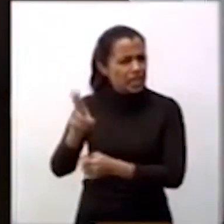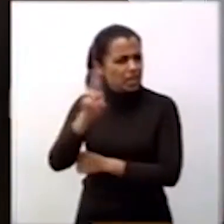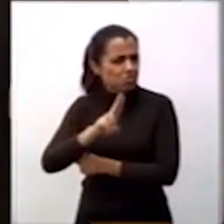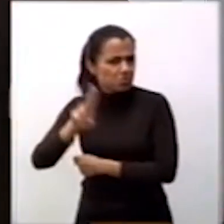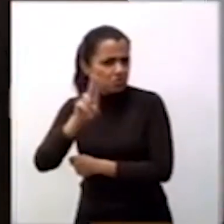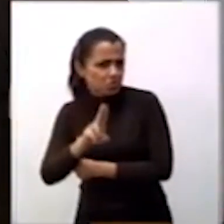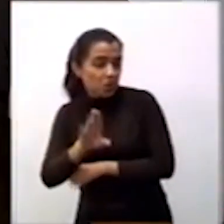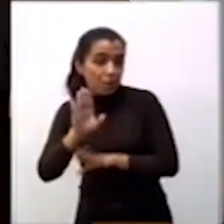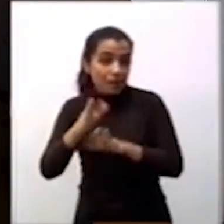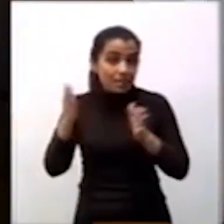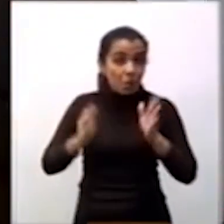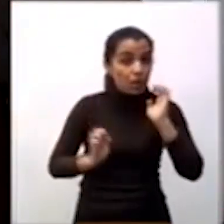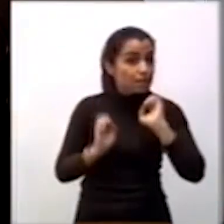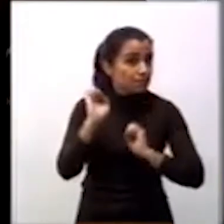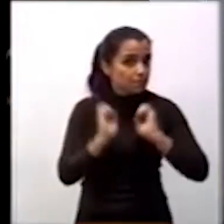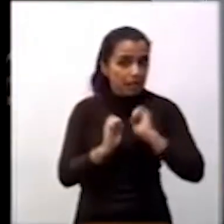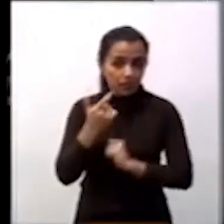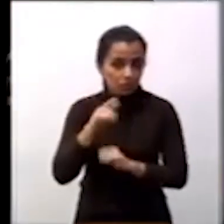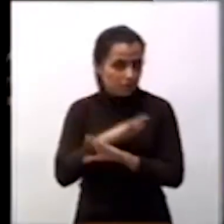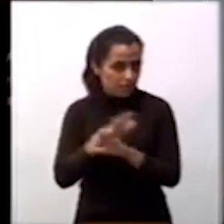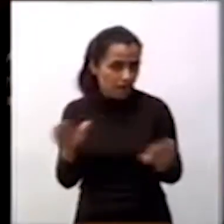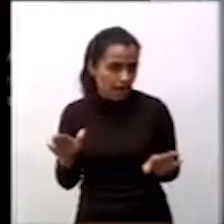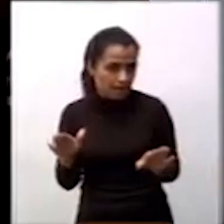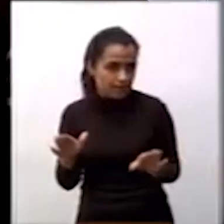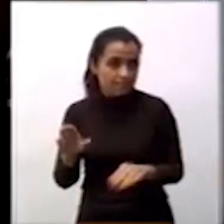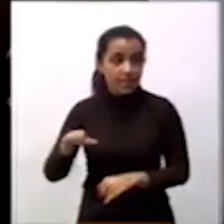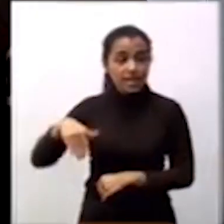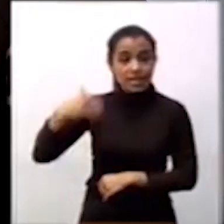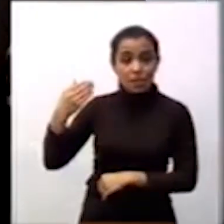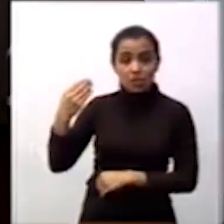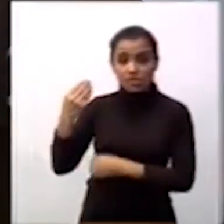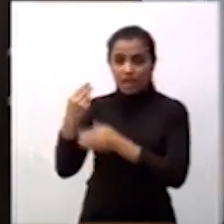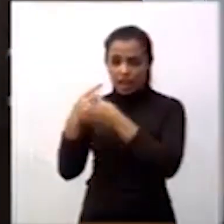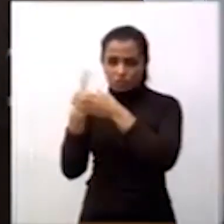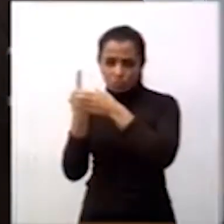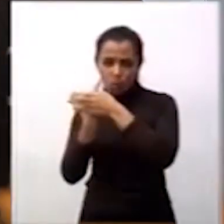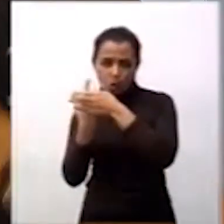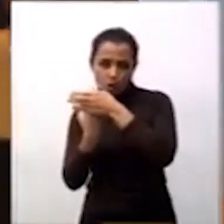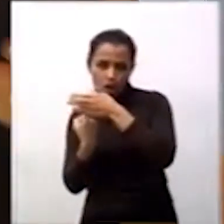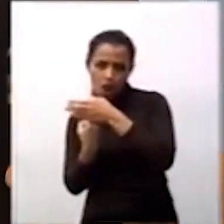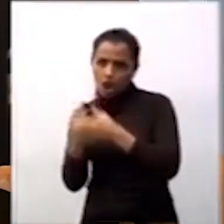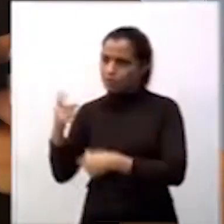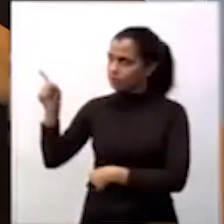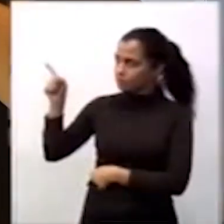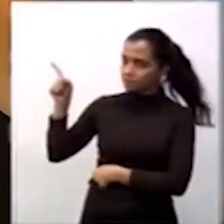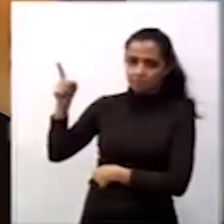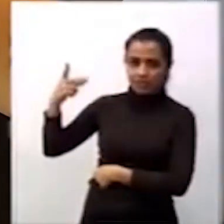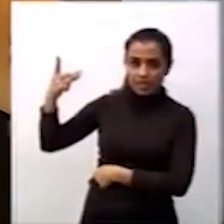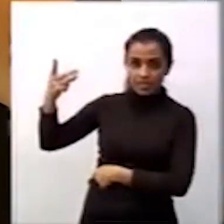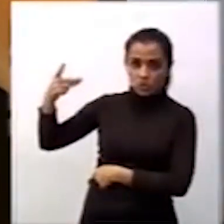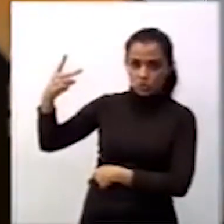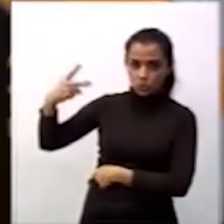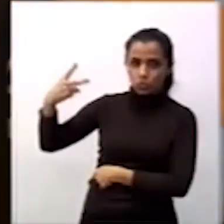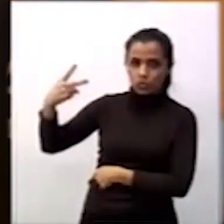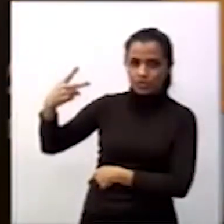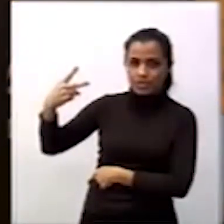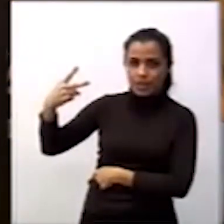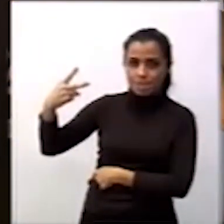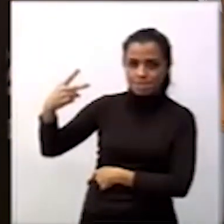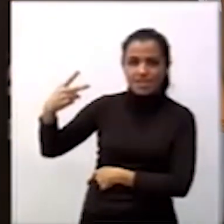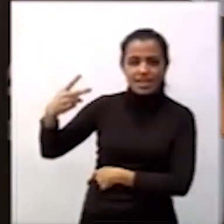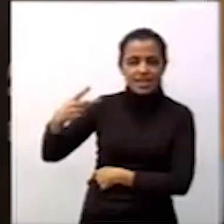você não encontra mais para comprar. Depois delas vieram as lâmpadas fluorescentes, que logo no começo eram aquelas lâmpadas